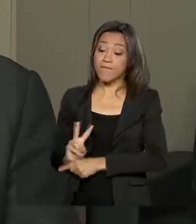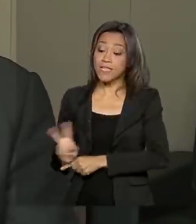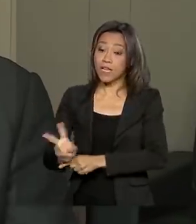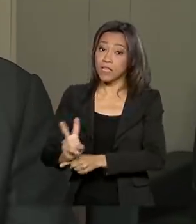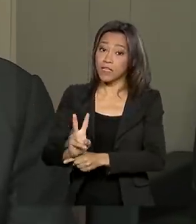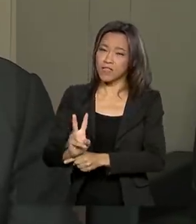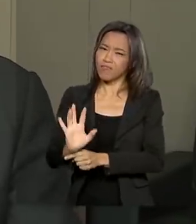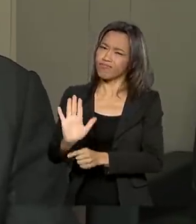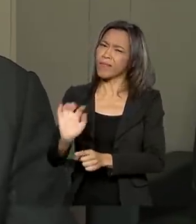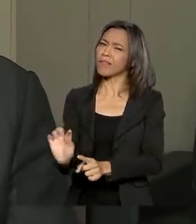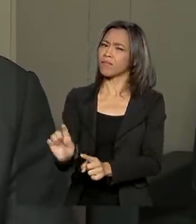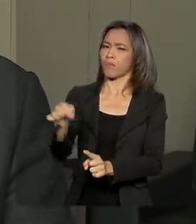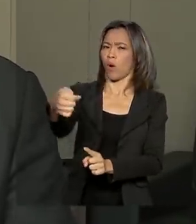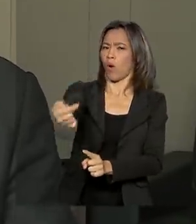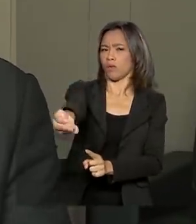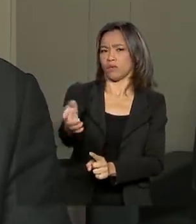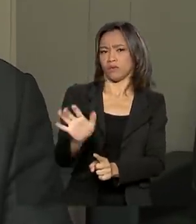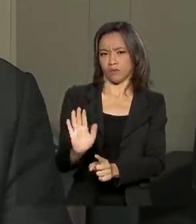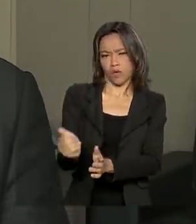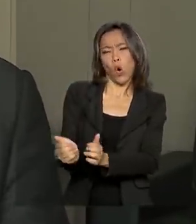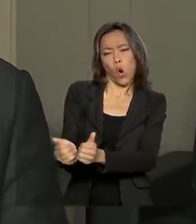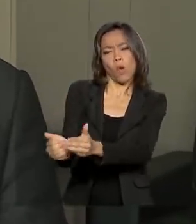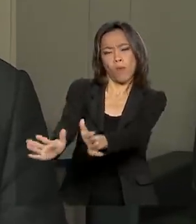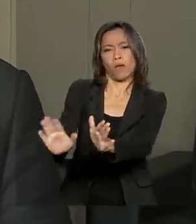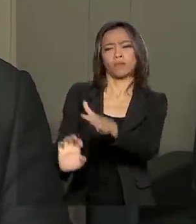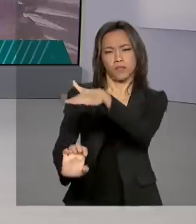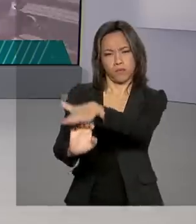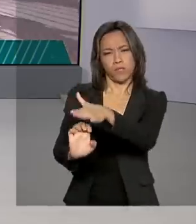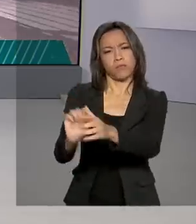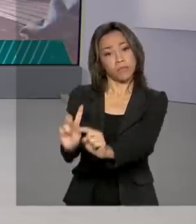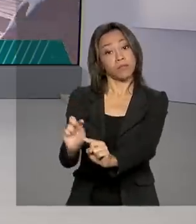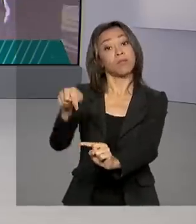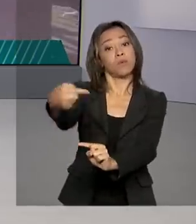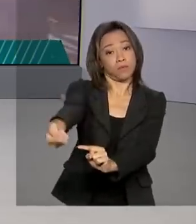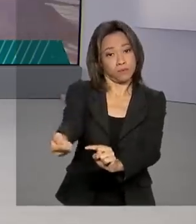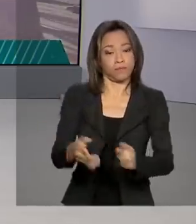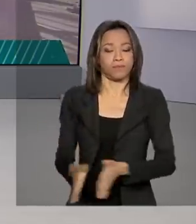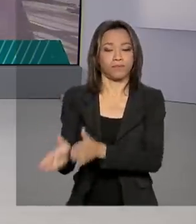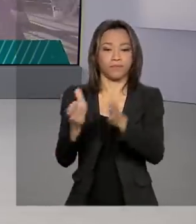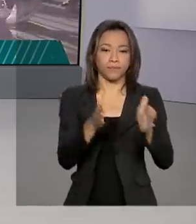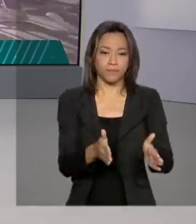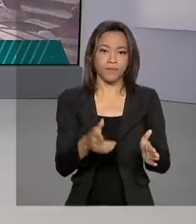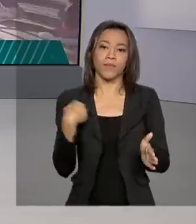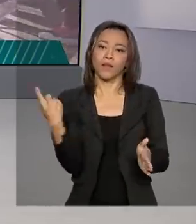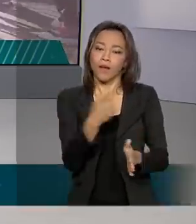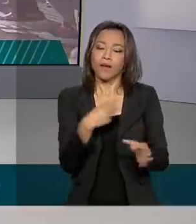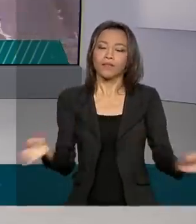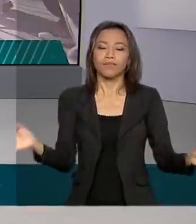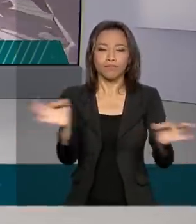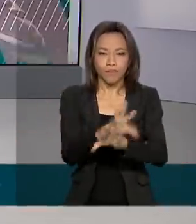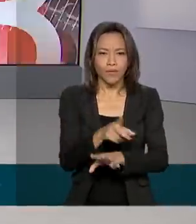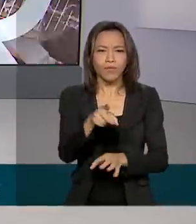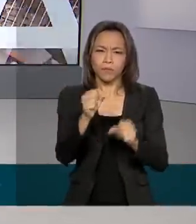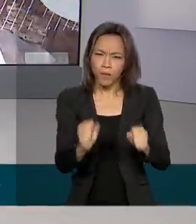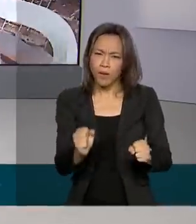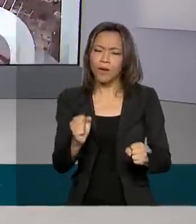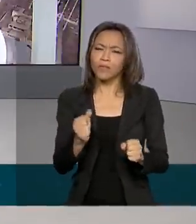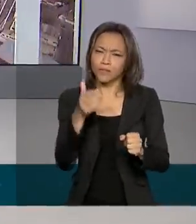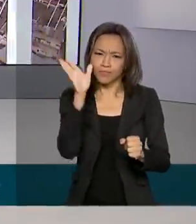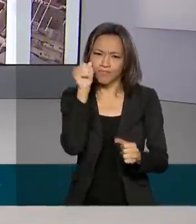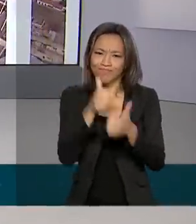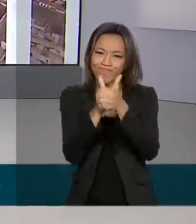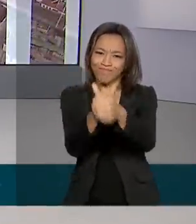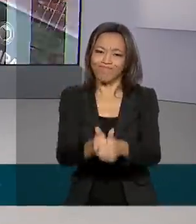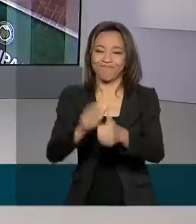a posterior depois de iniciadas as atividades o brasil em dia fica por aqui você pode nos acompanhar também